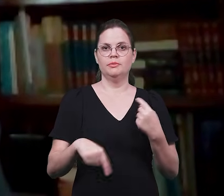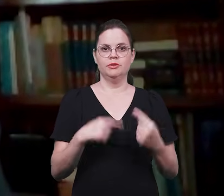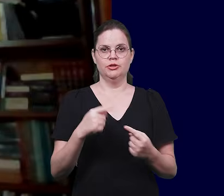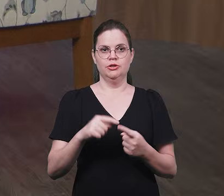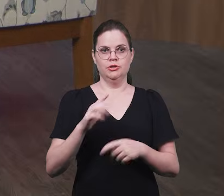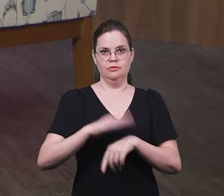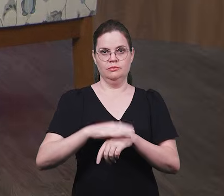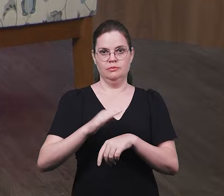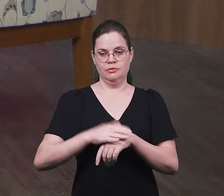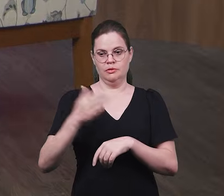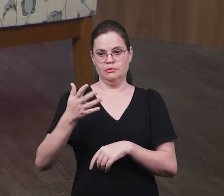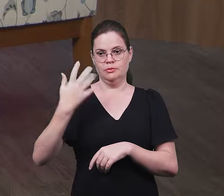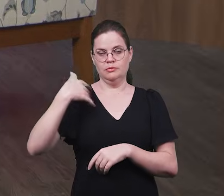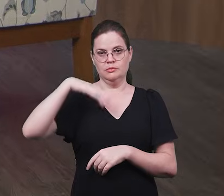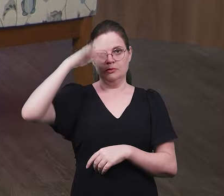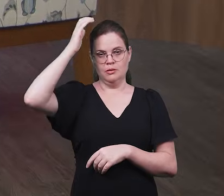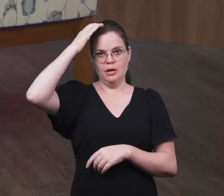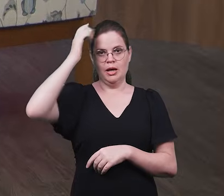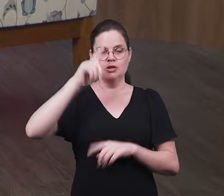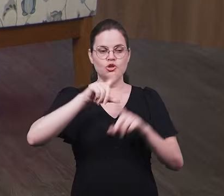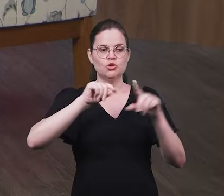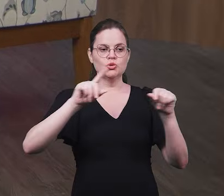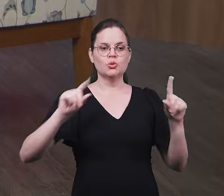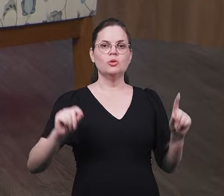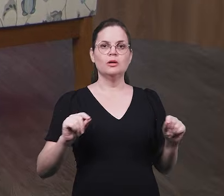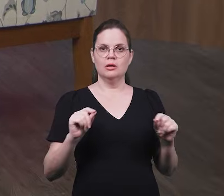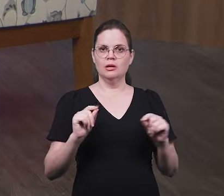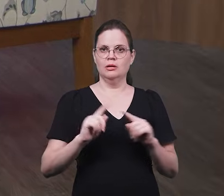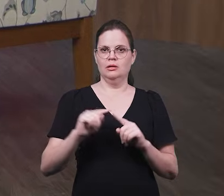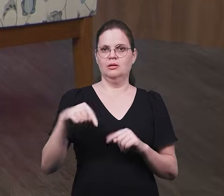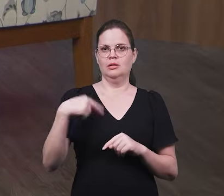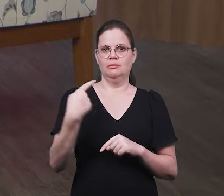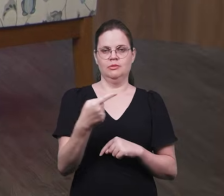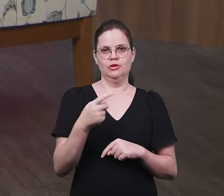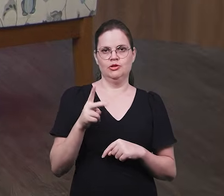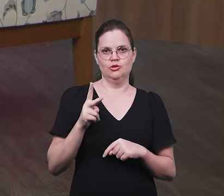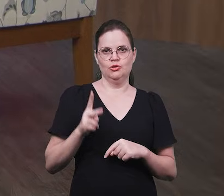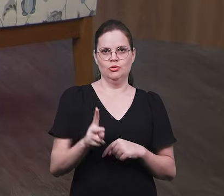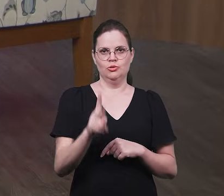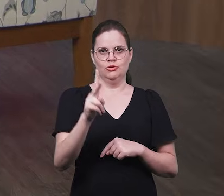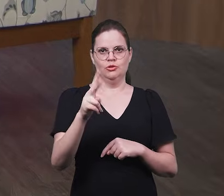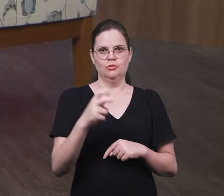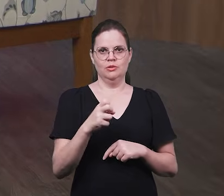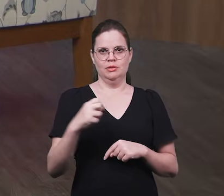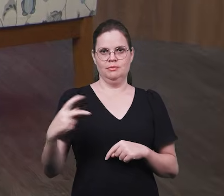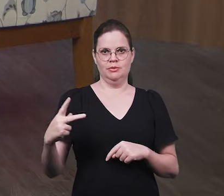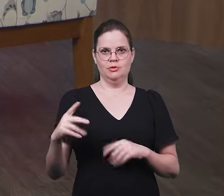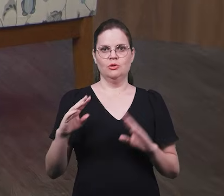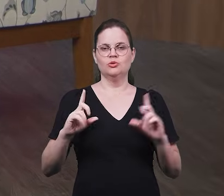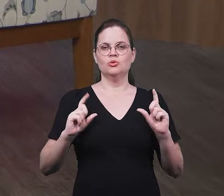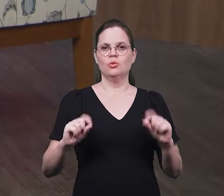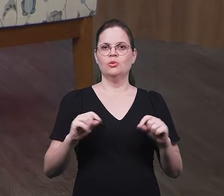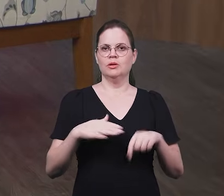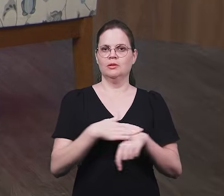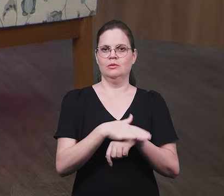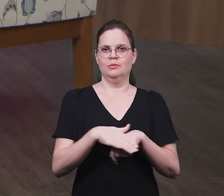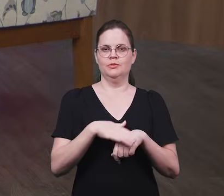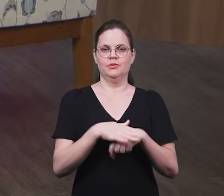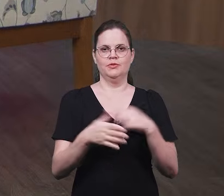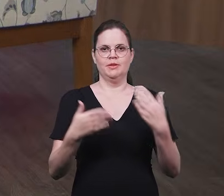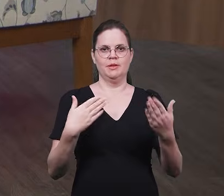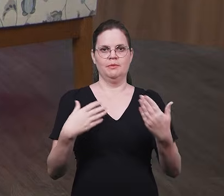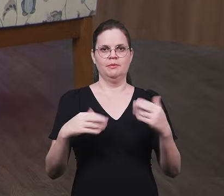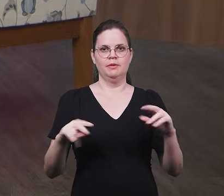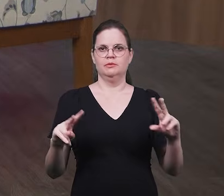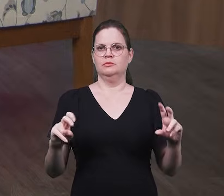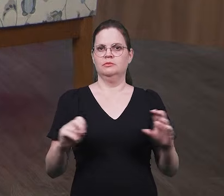digamos, da escolha do objetivo, para nós darmos sequência aí a, essa, a esse episódio, né?